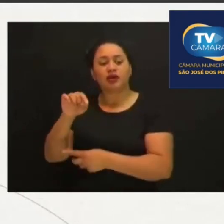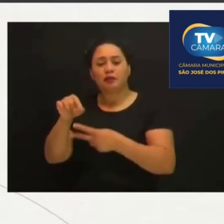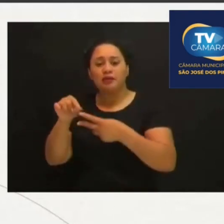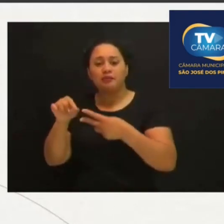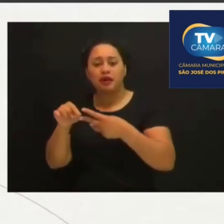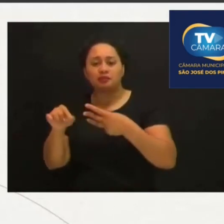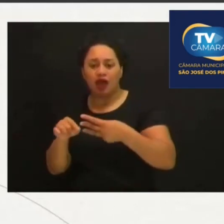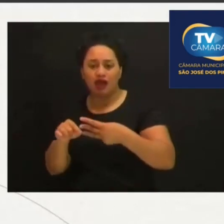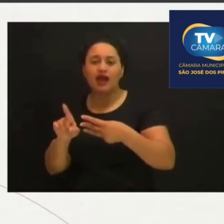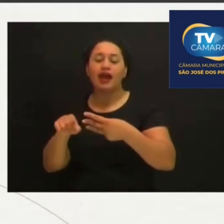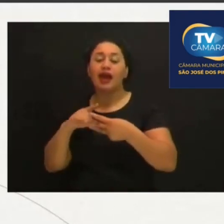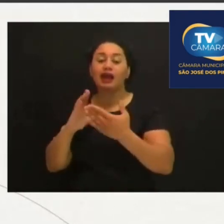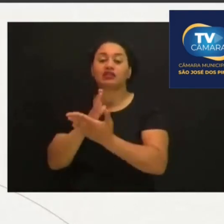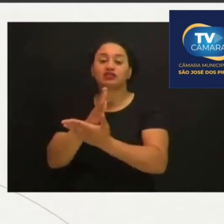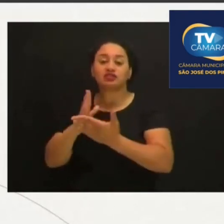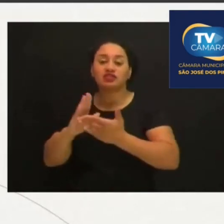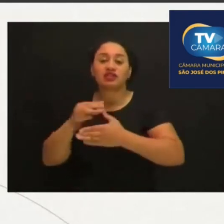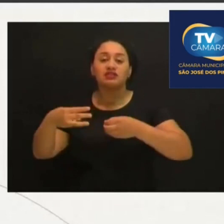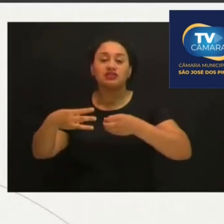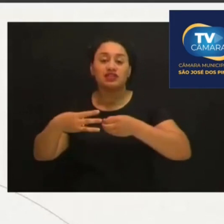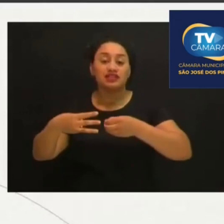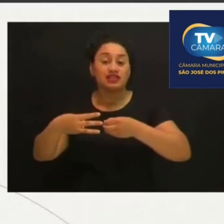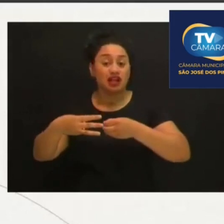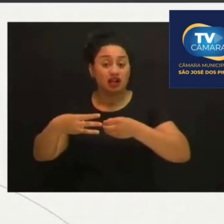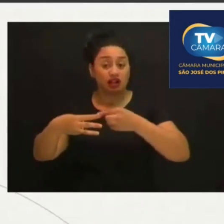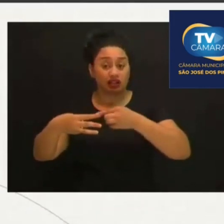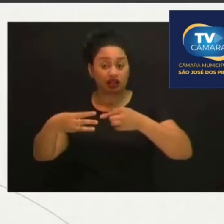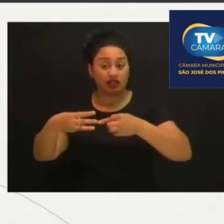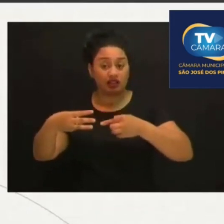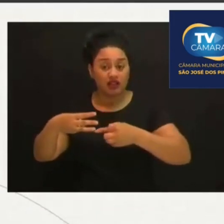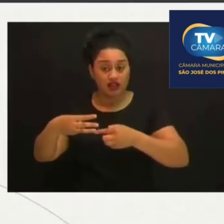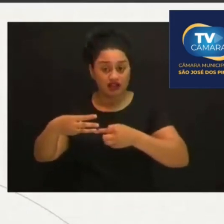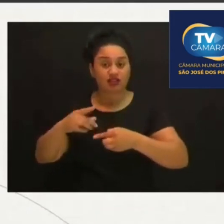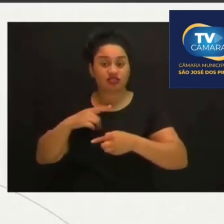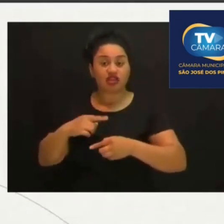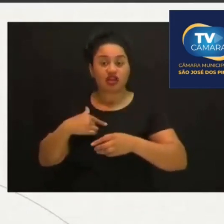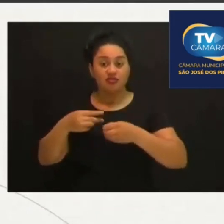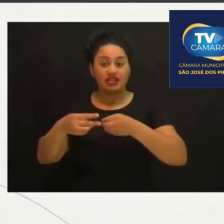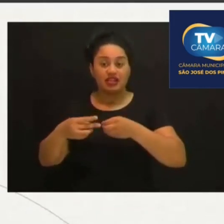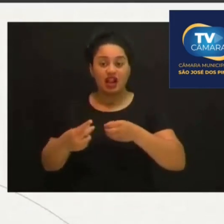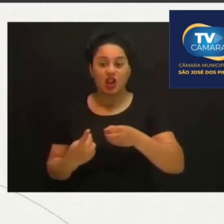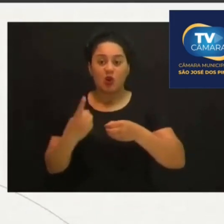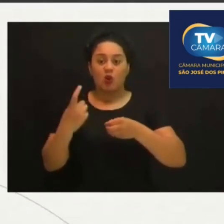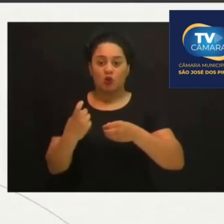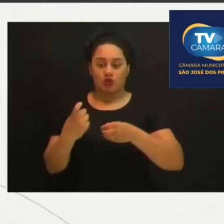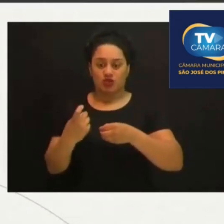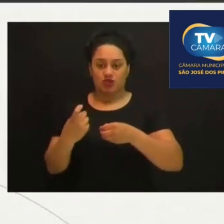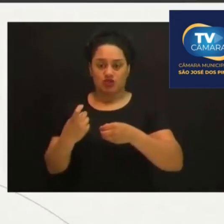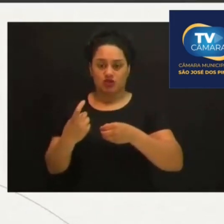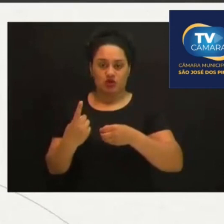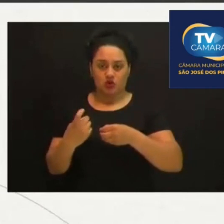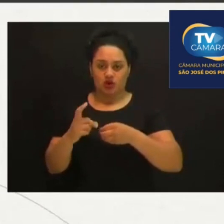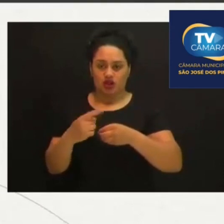toda a divisão das células. Veja, eu tinha uma célula unicelular, que era totipotente. Podia